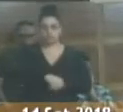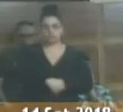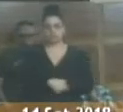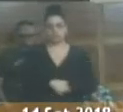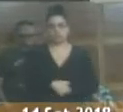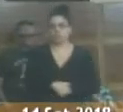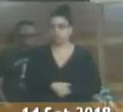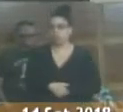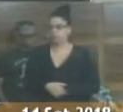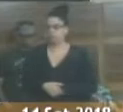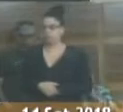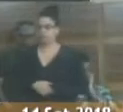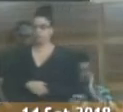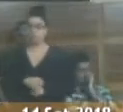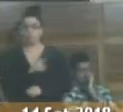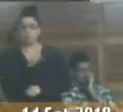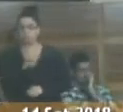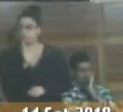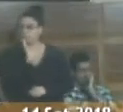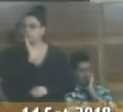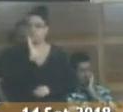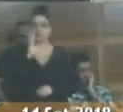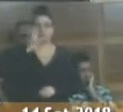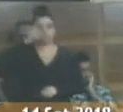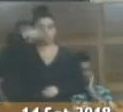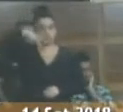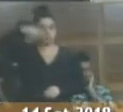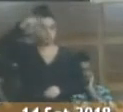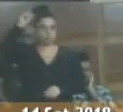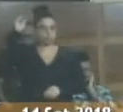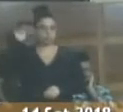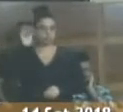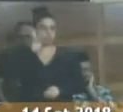vocês, do seu conhecimento tradicional,